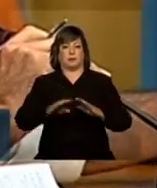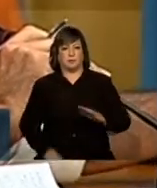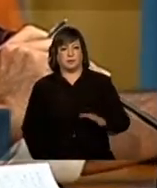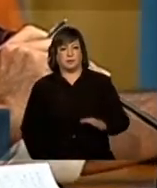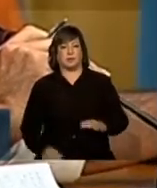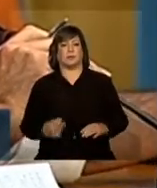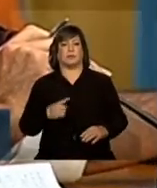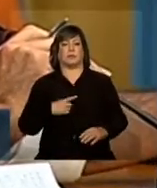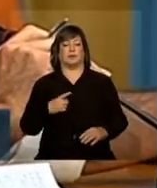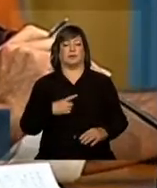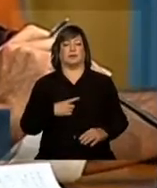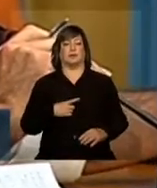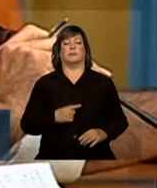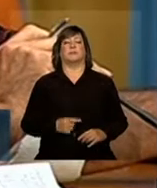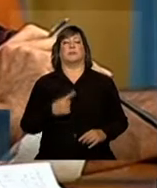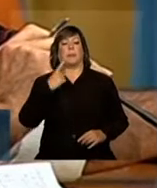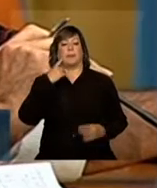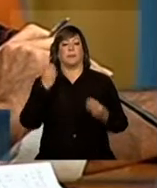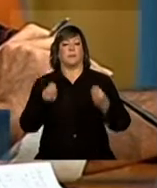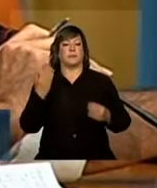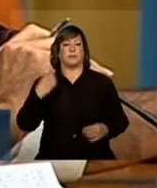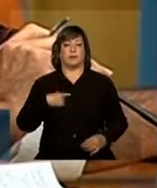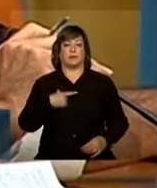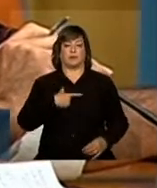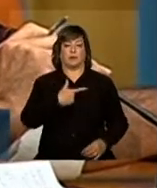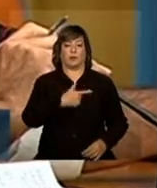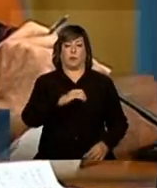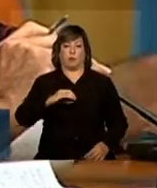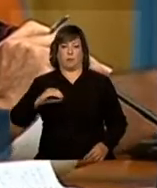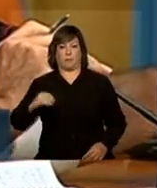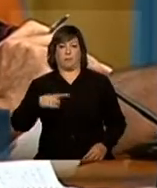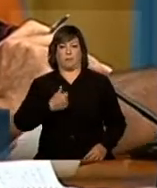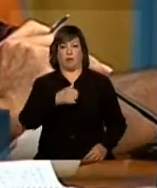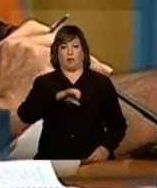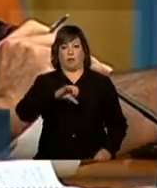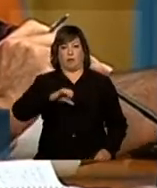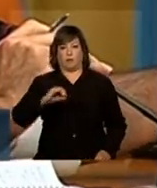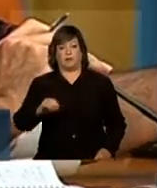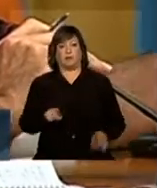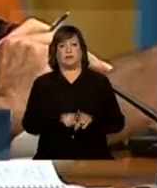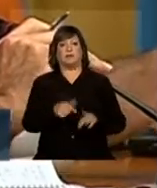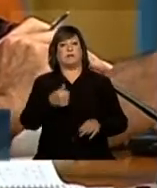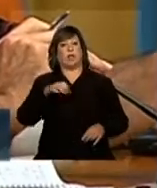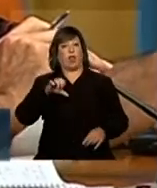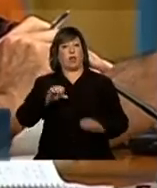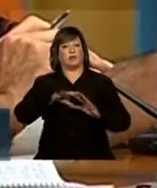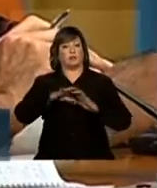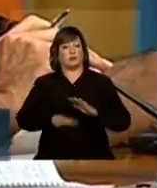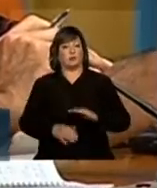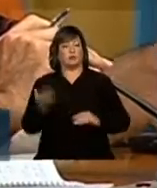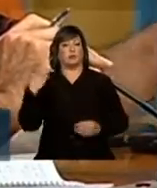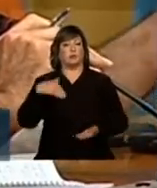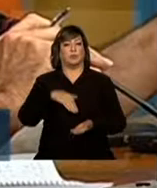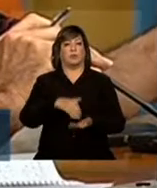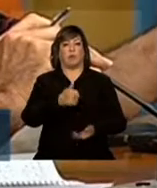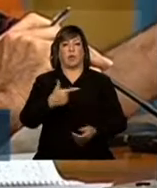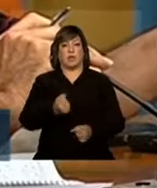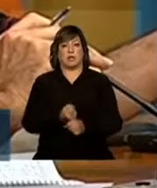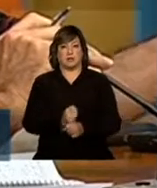29 aconteceu na década 90-2000 e 19 nos últimos 12 anos.